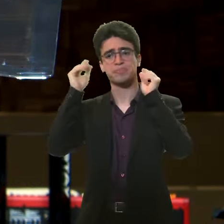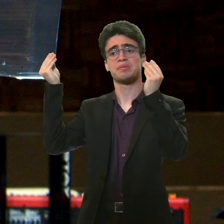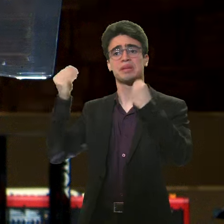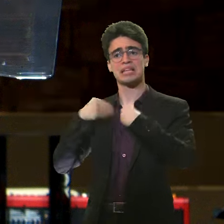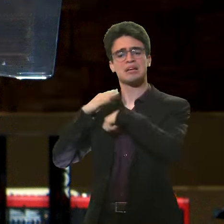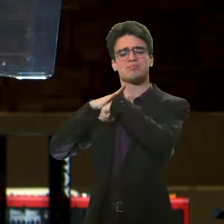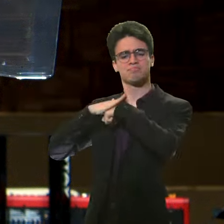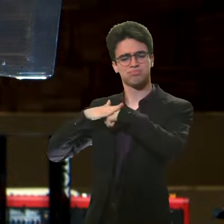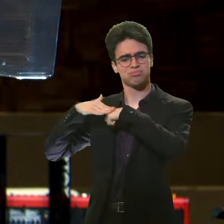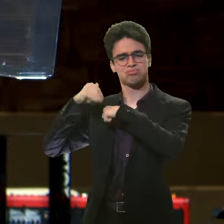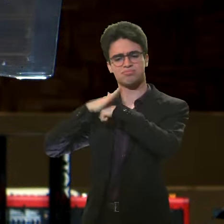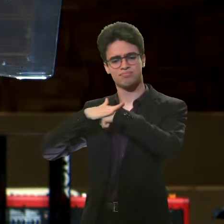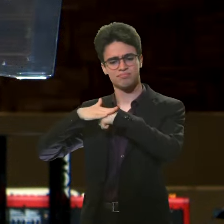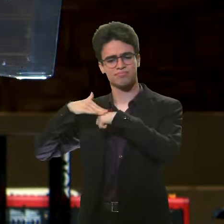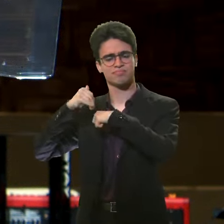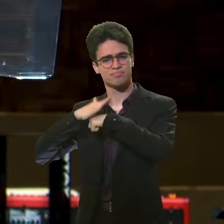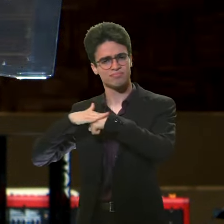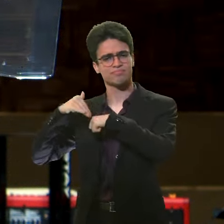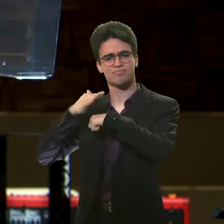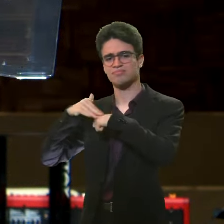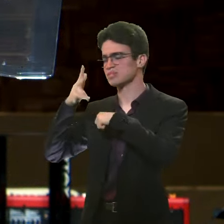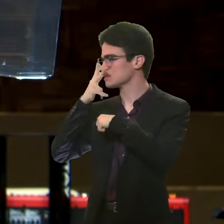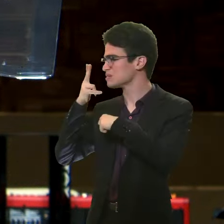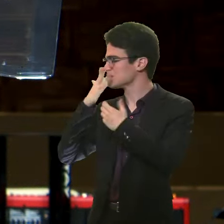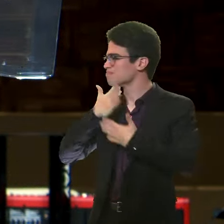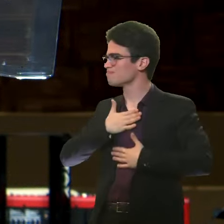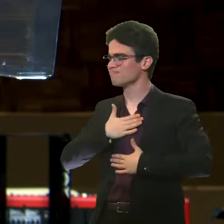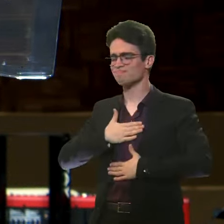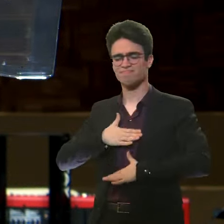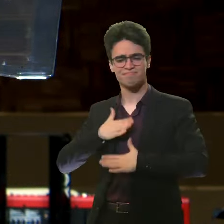bálsamo para as dores, curativo,